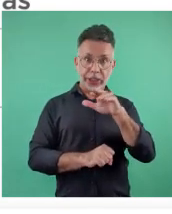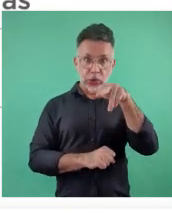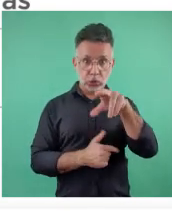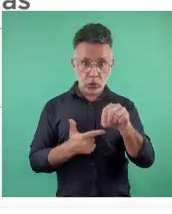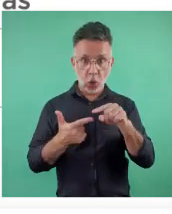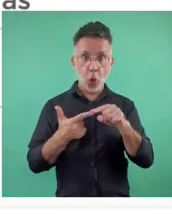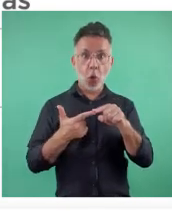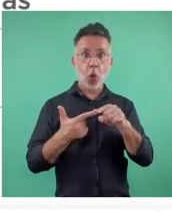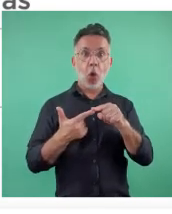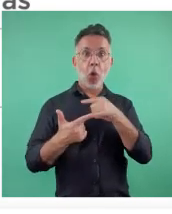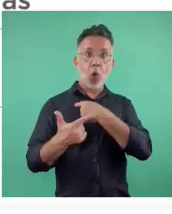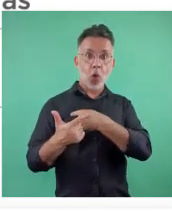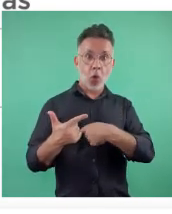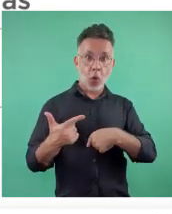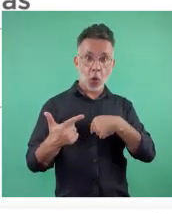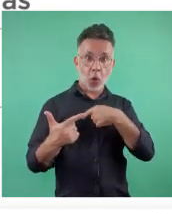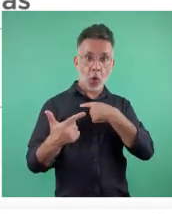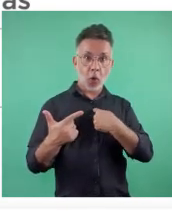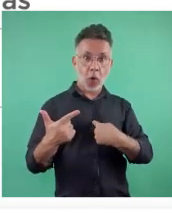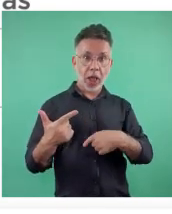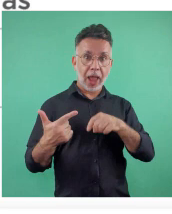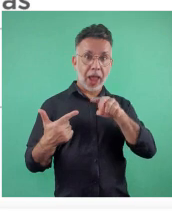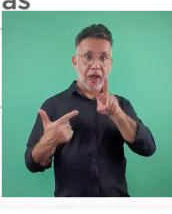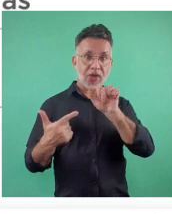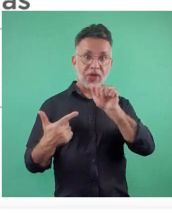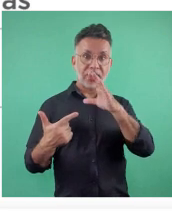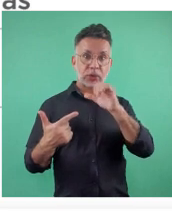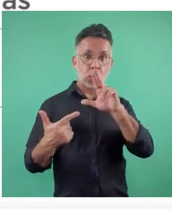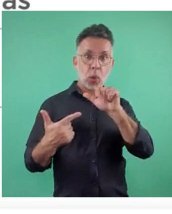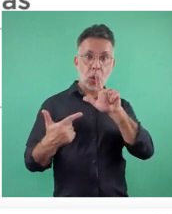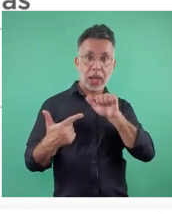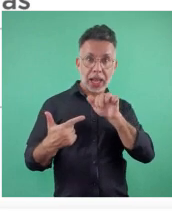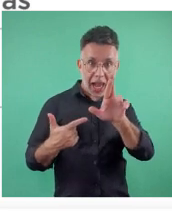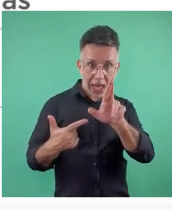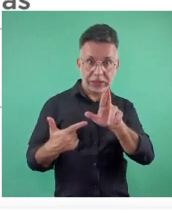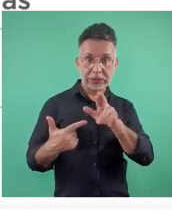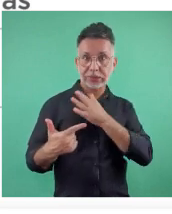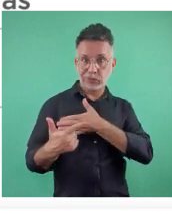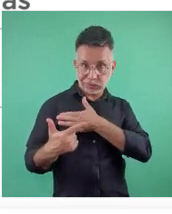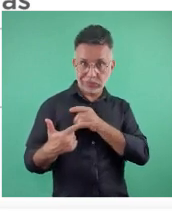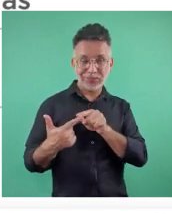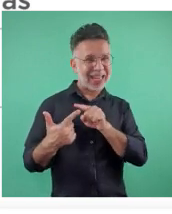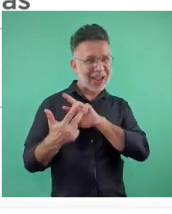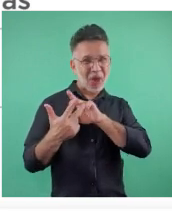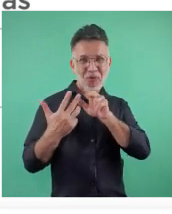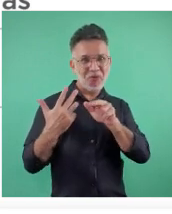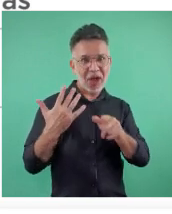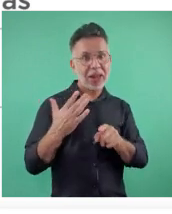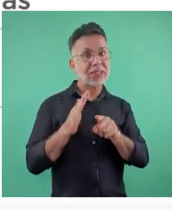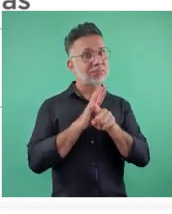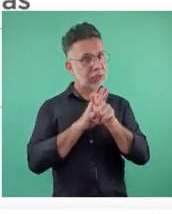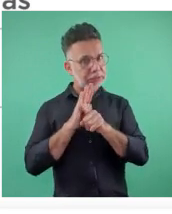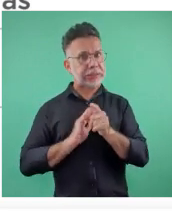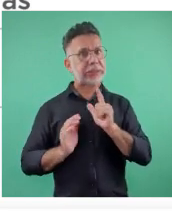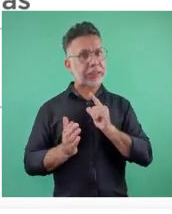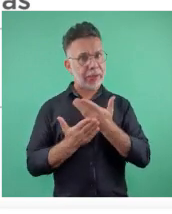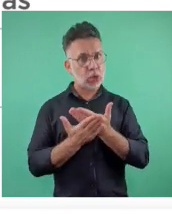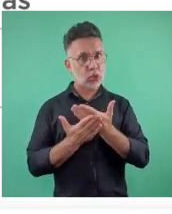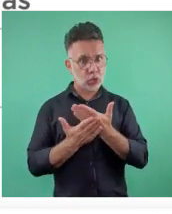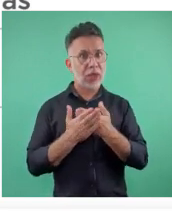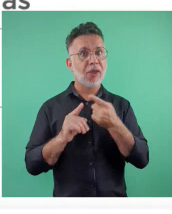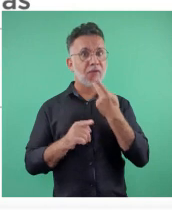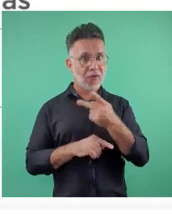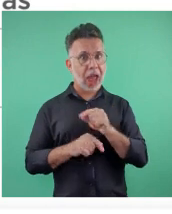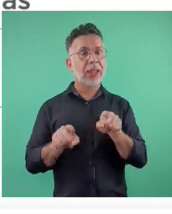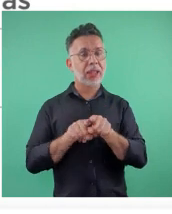alterações cognitivas e até mesmo alteração das funções neurológicas. Existem várias pesquisas e estudos pelo mundo falando sobre